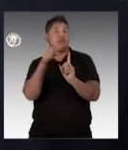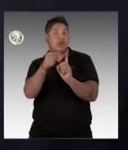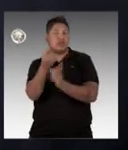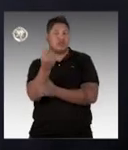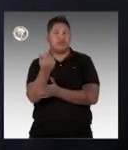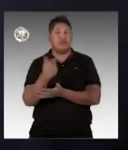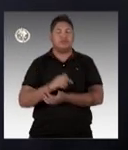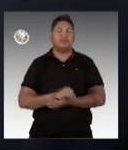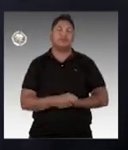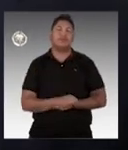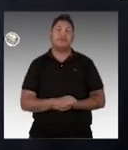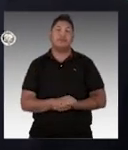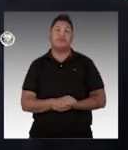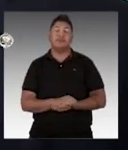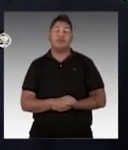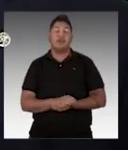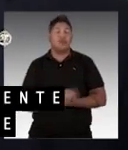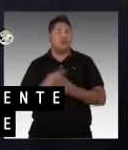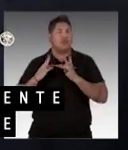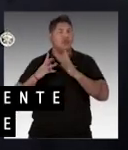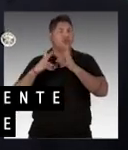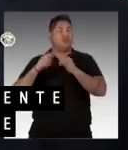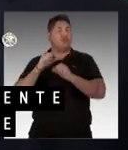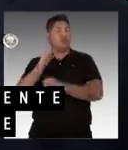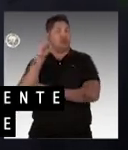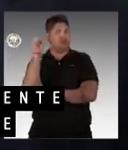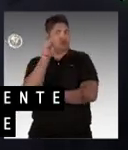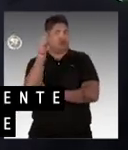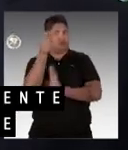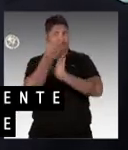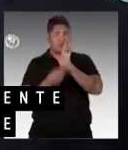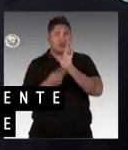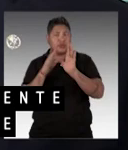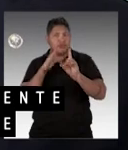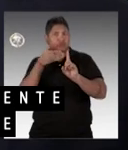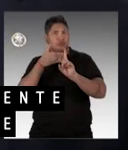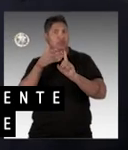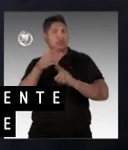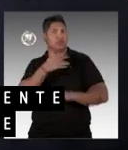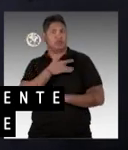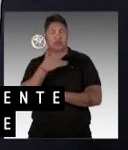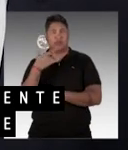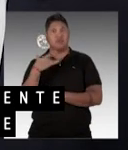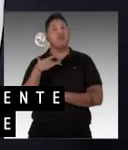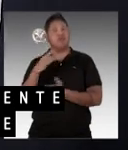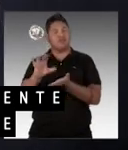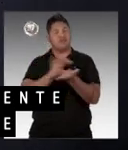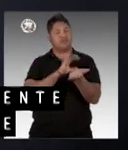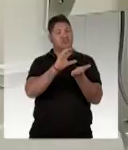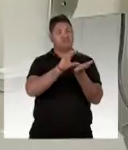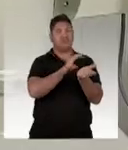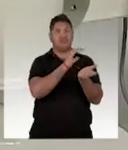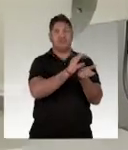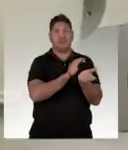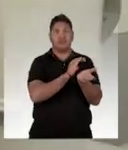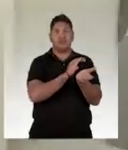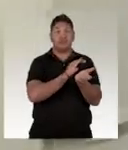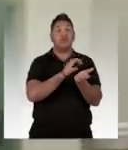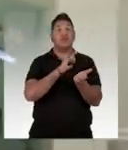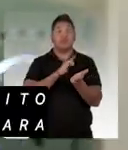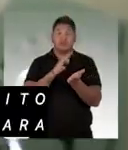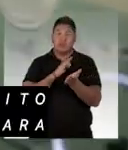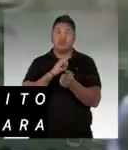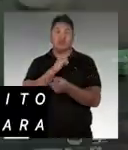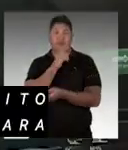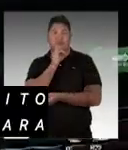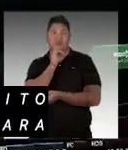trabalhadores. Com essa reversão, a gente devolve à sociedade esse benefício. Ao todo,